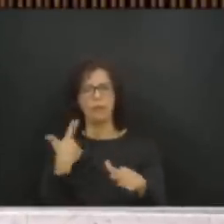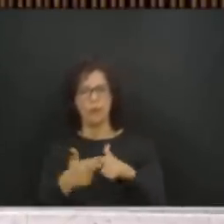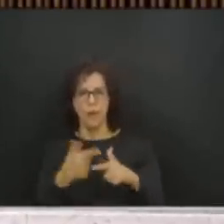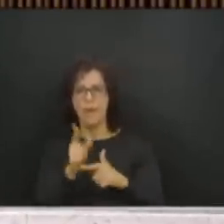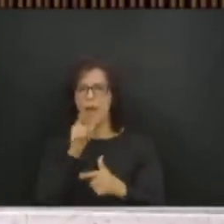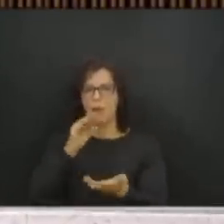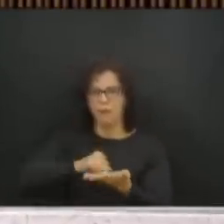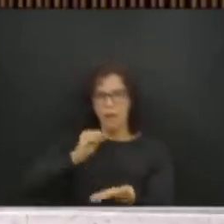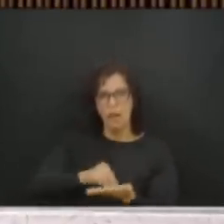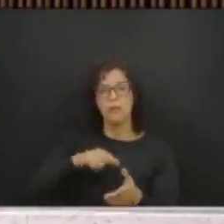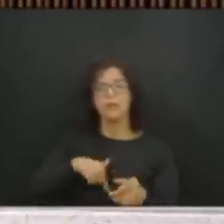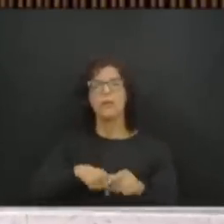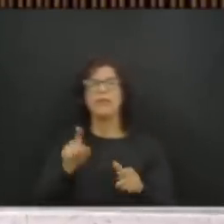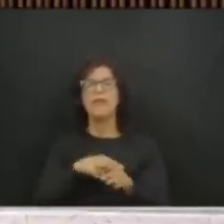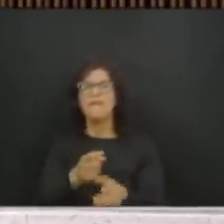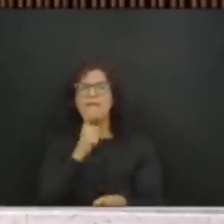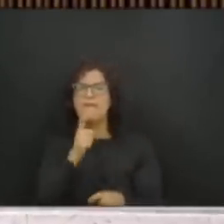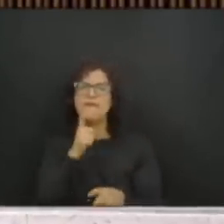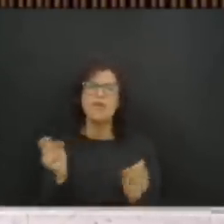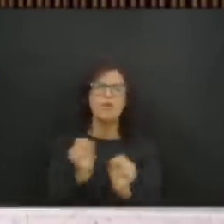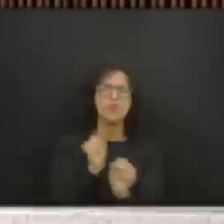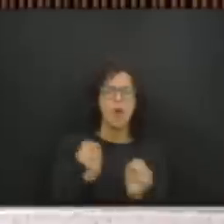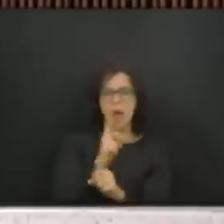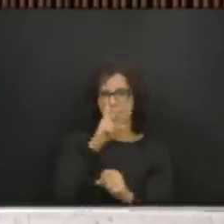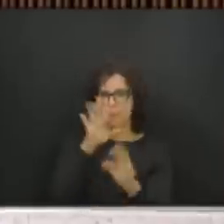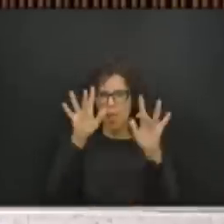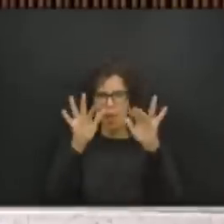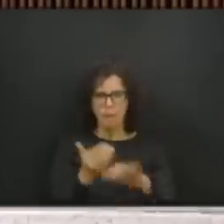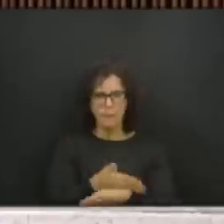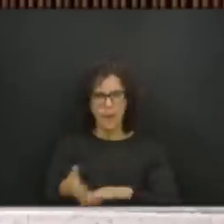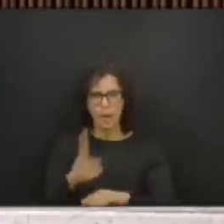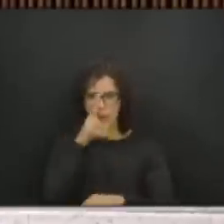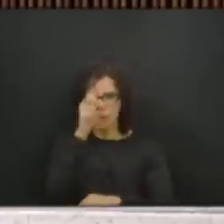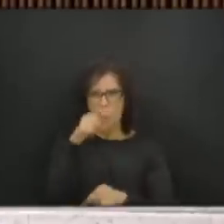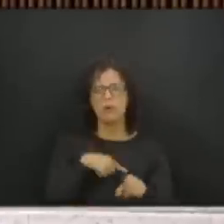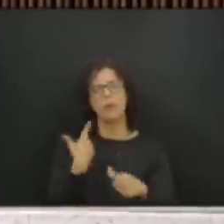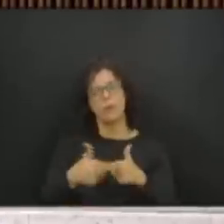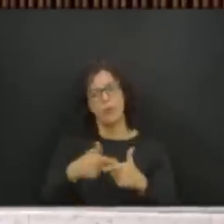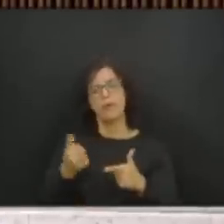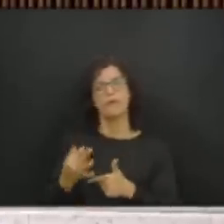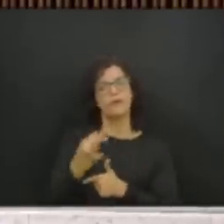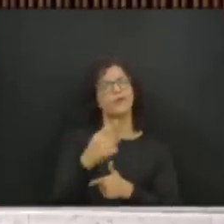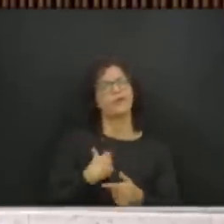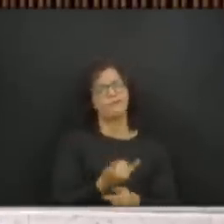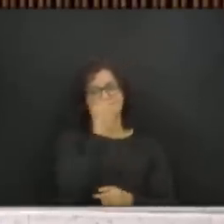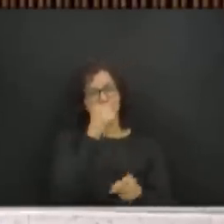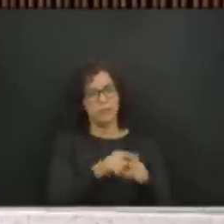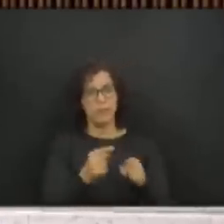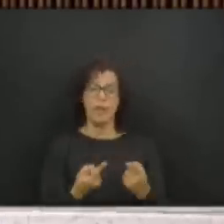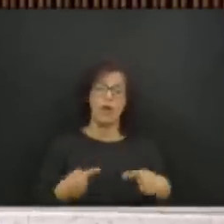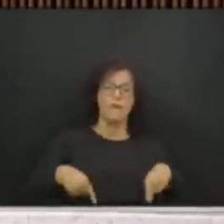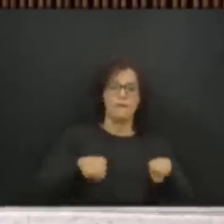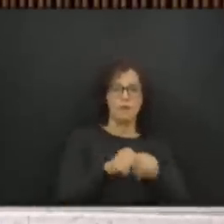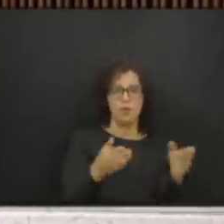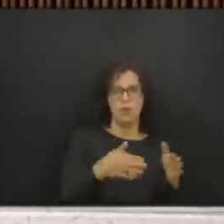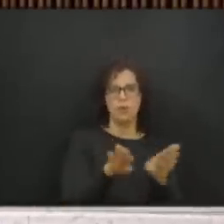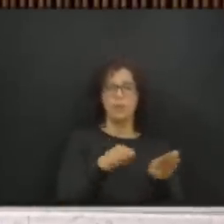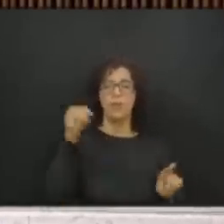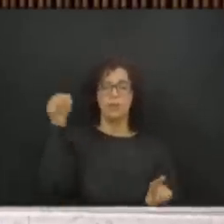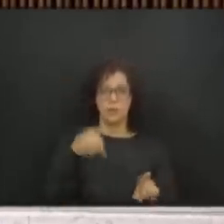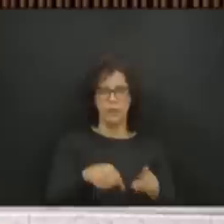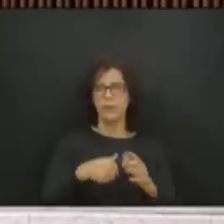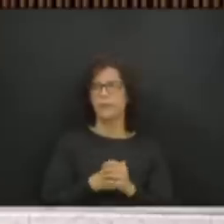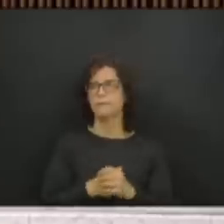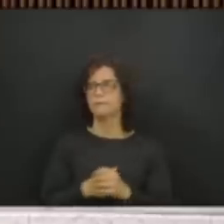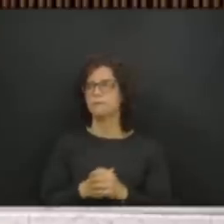seca e depois aquelas duas viradas muito fortes espero que nós não temos esse ano esse problema mas feio que você paredes Volto ao que me